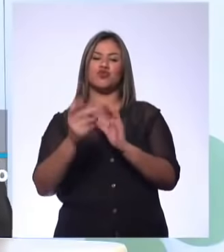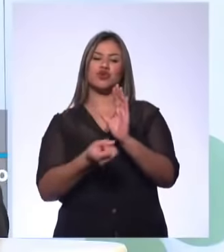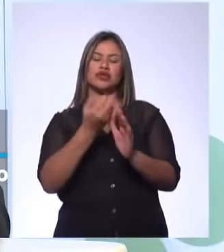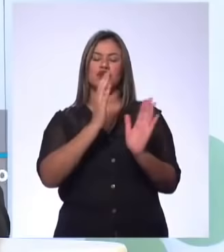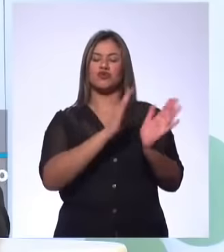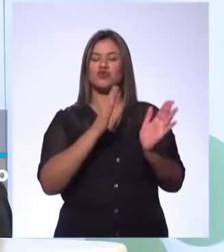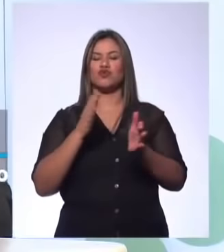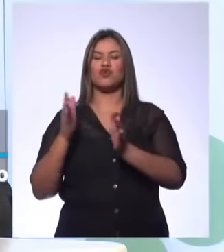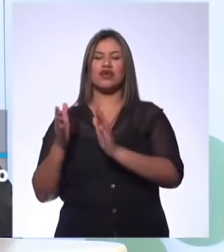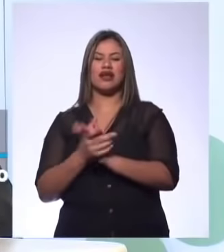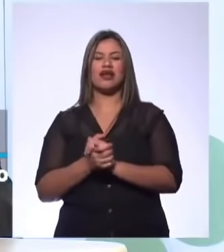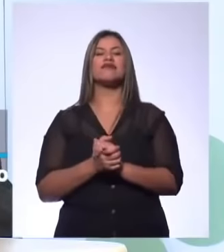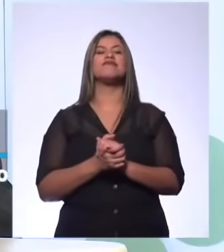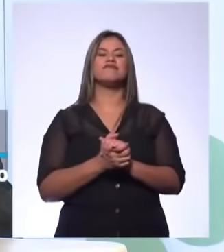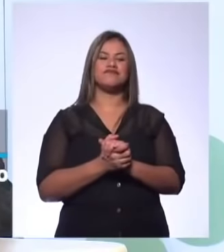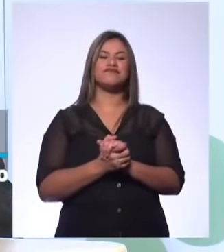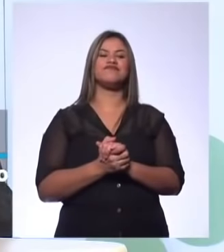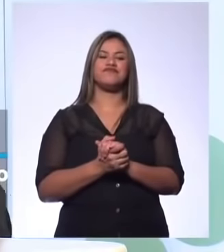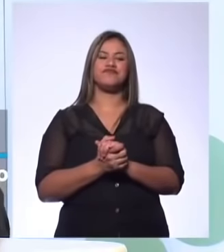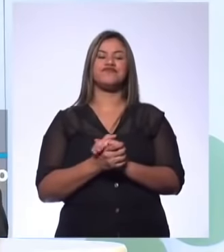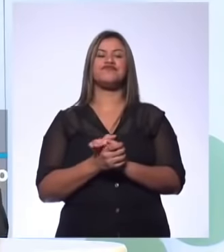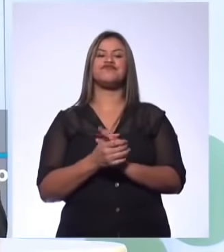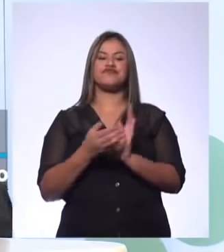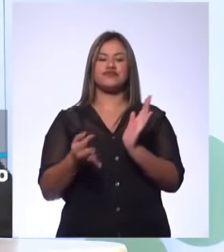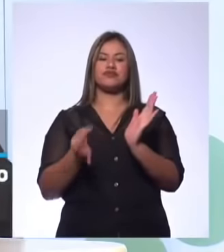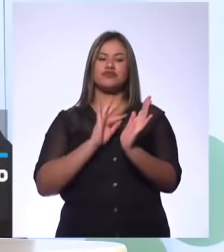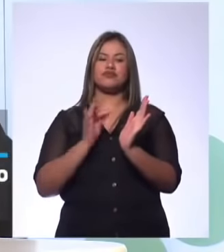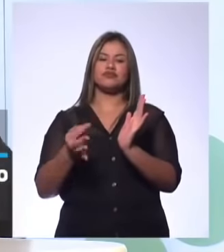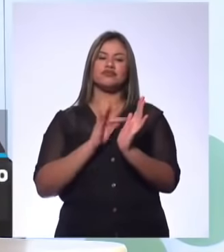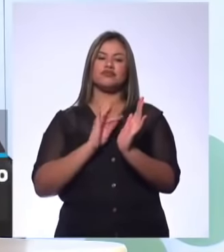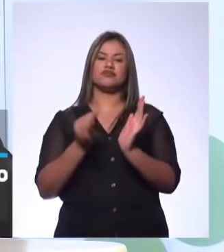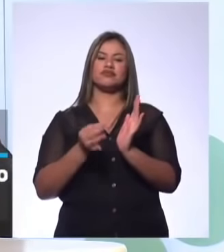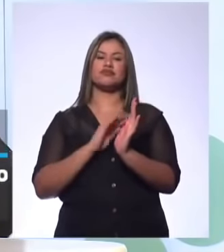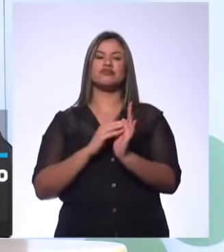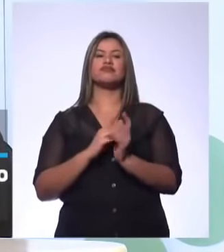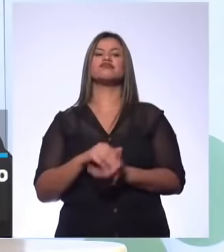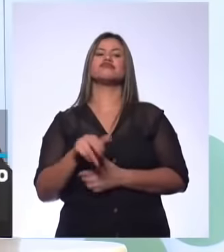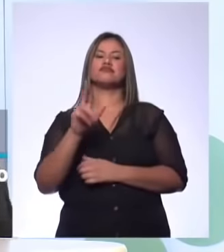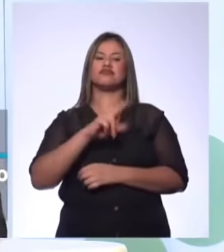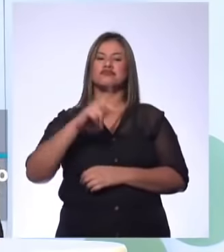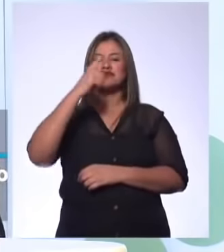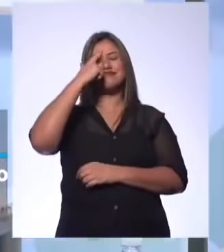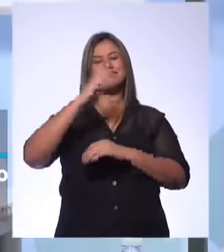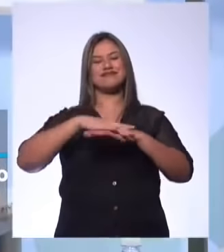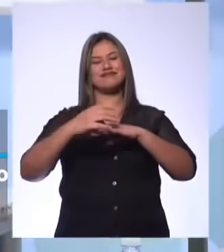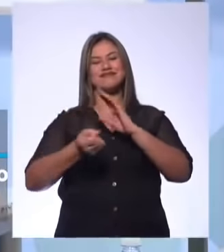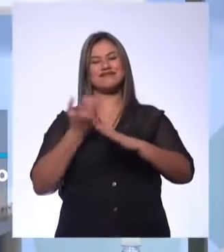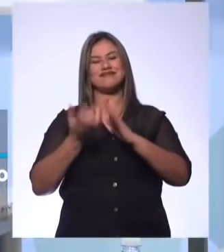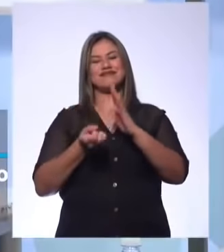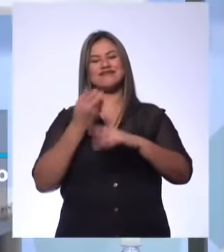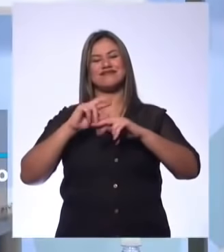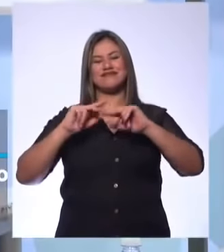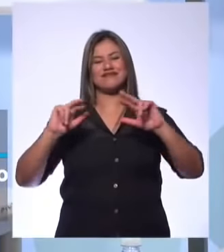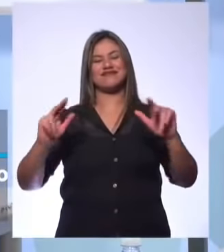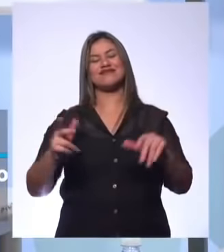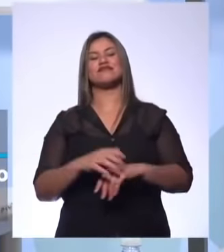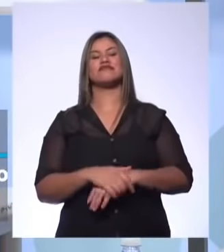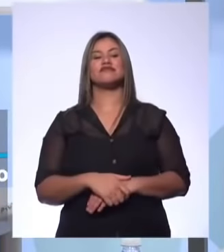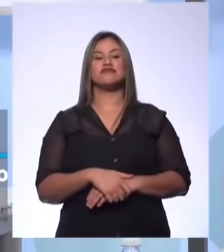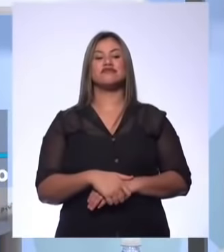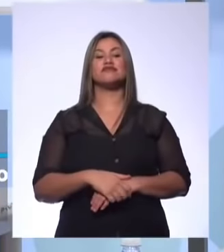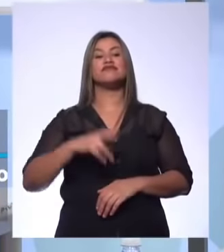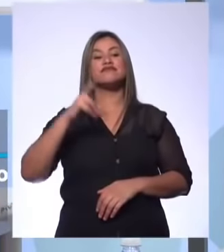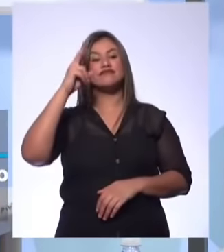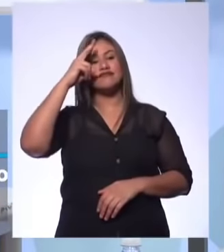organizado, sistematizado. Coloque as páginas lá e use muita criatividade. Muita criatividade.